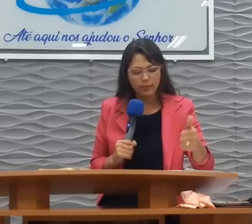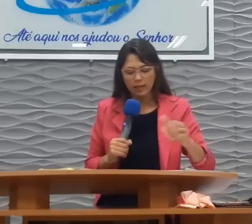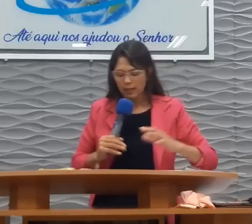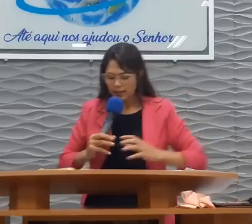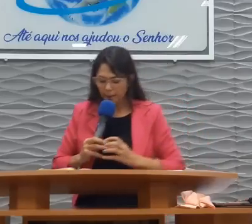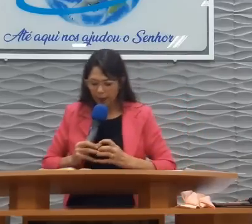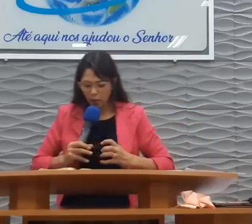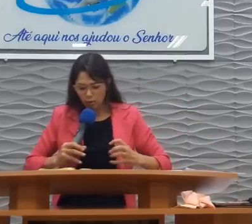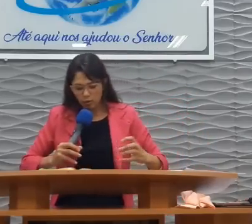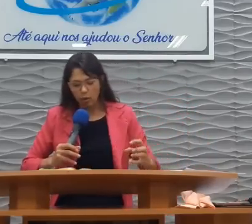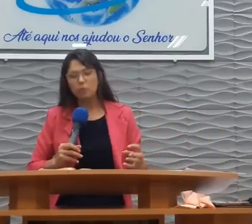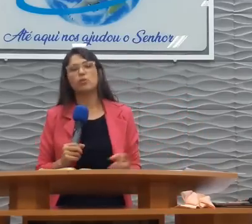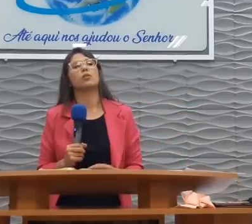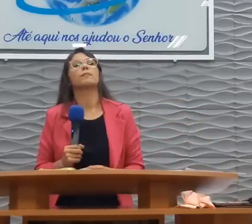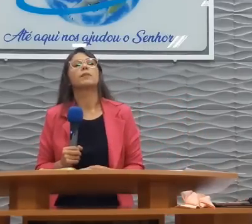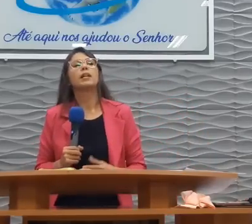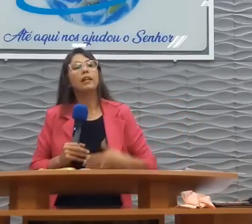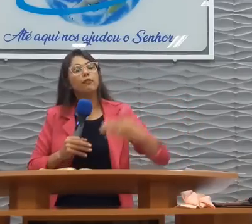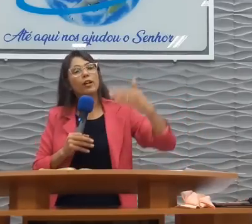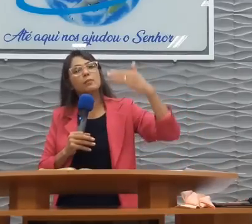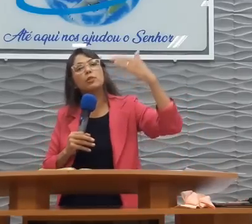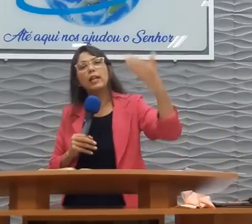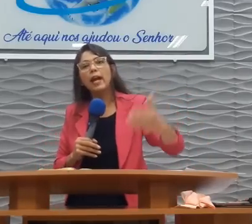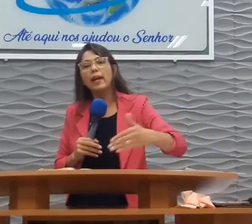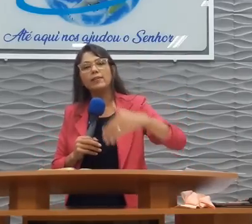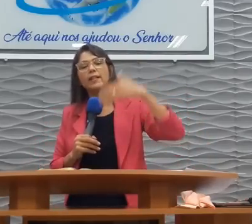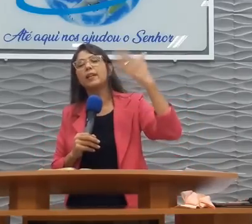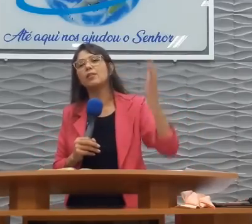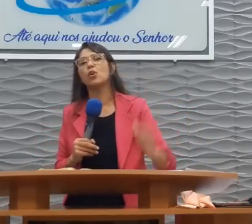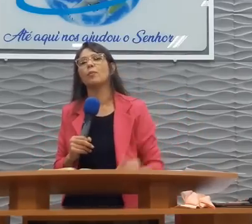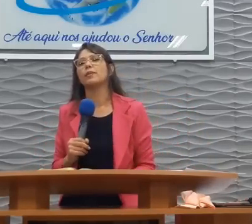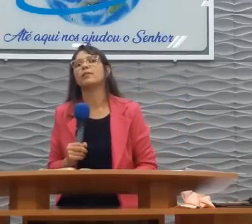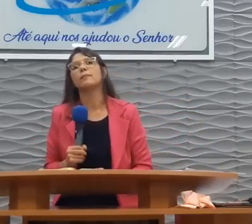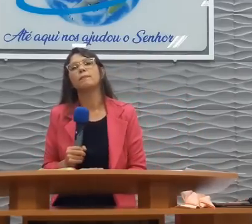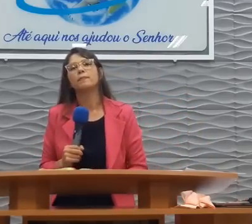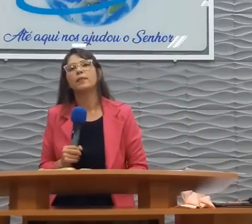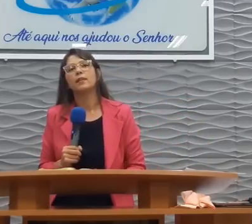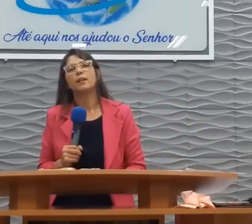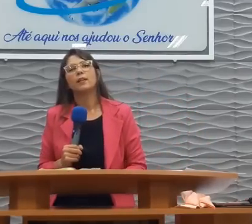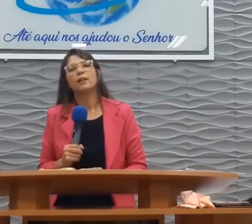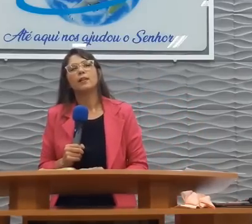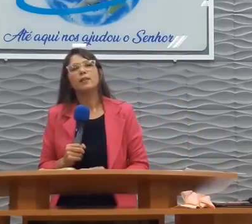Segundo, separou os cônjuges, levou as mulheres daqueles homens.